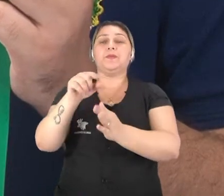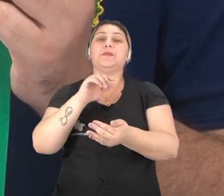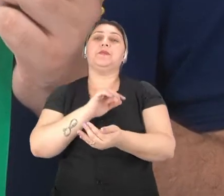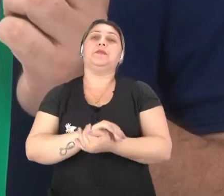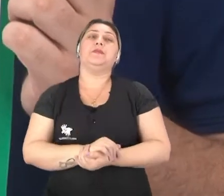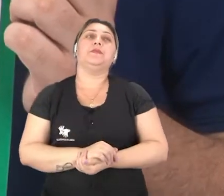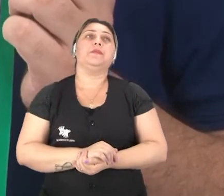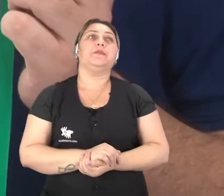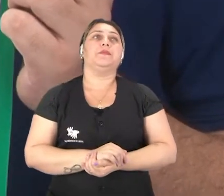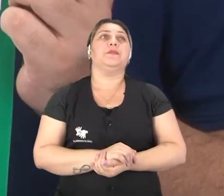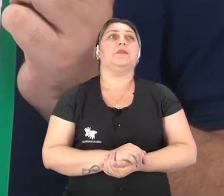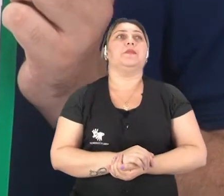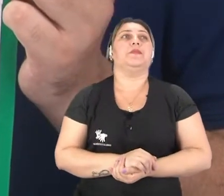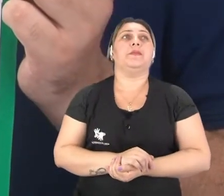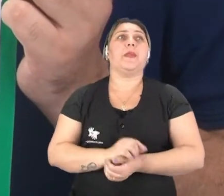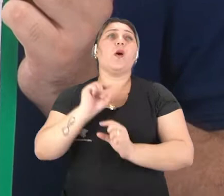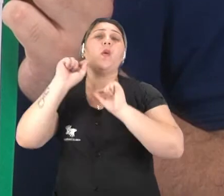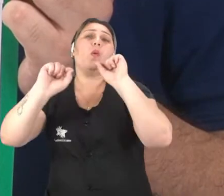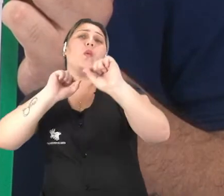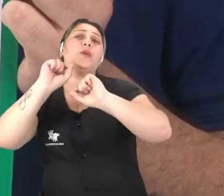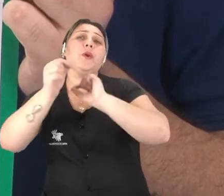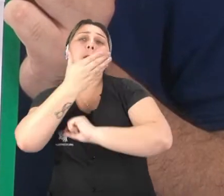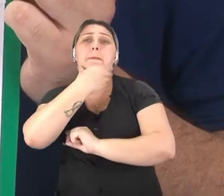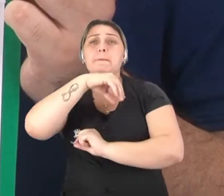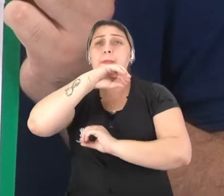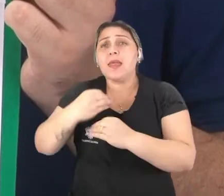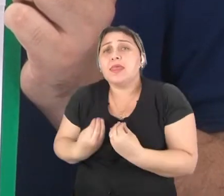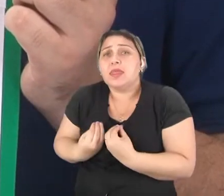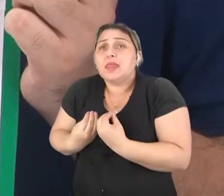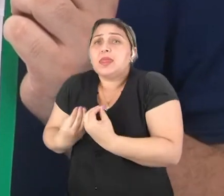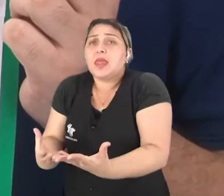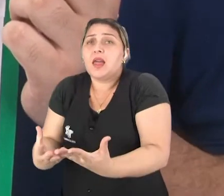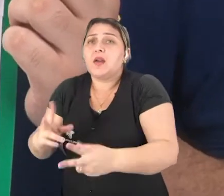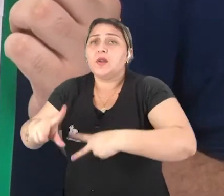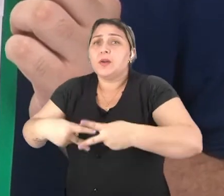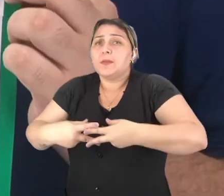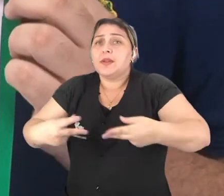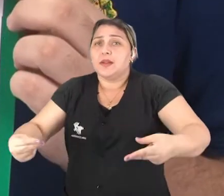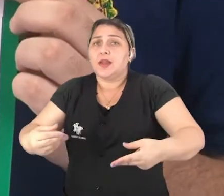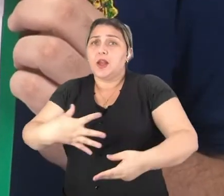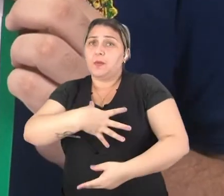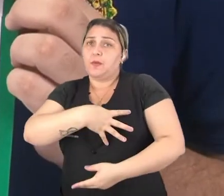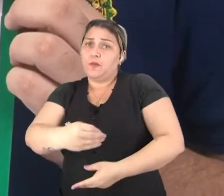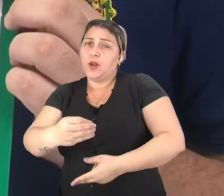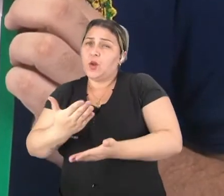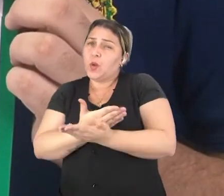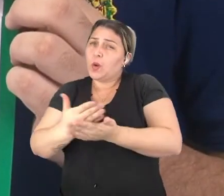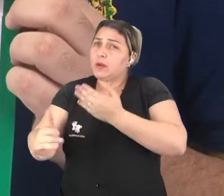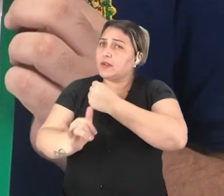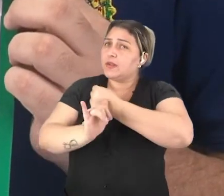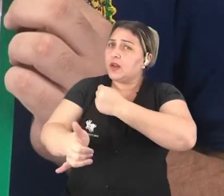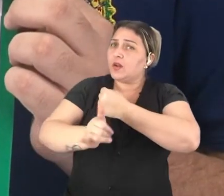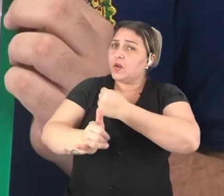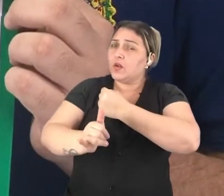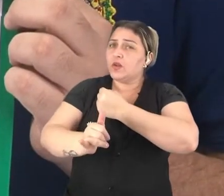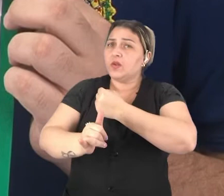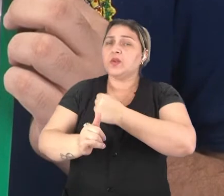segunda aqui, ó. O que o pai deu de presente para o filho no início da crônica?